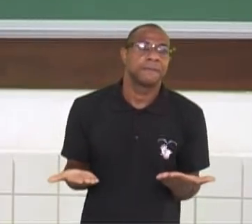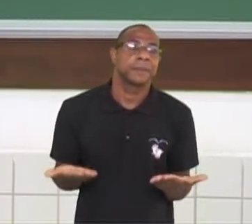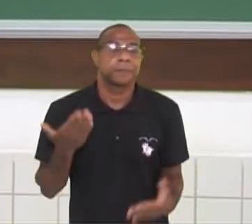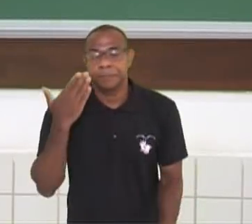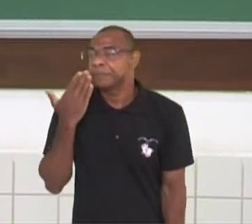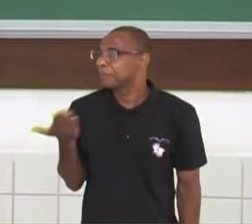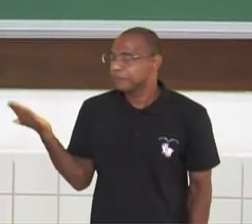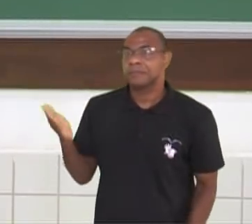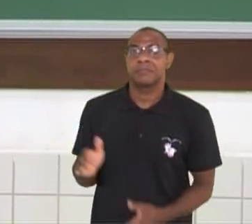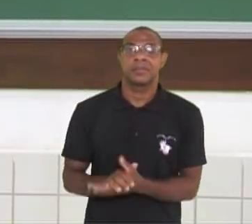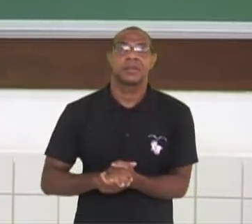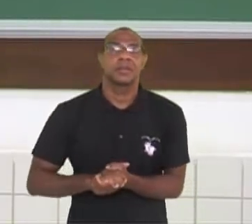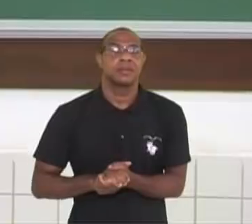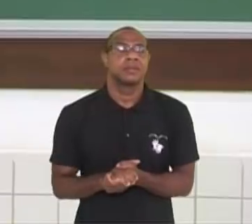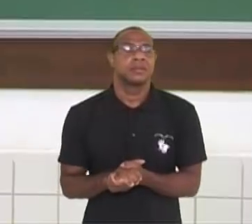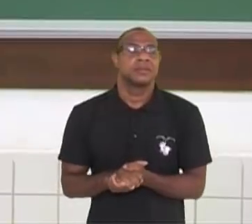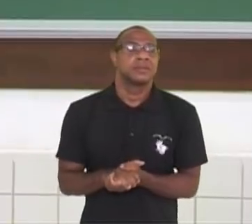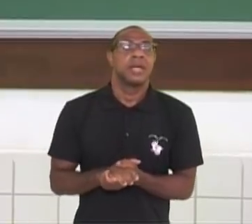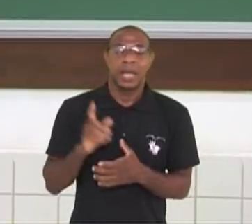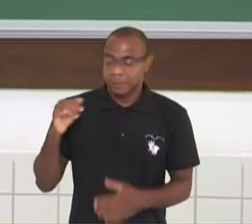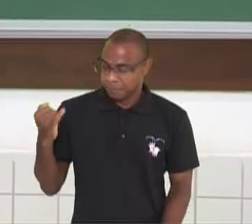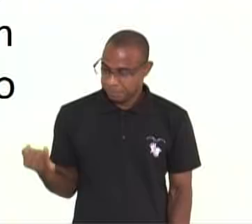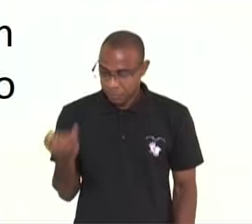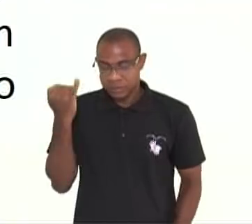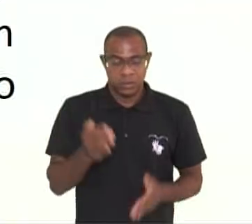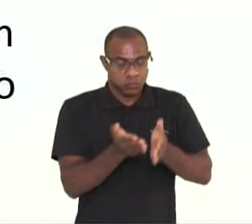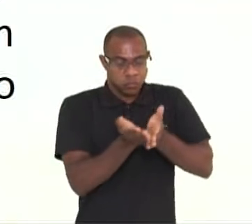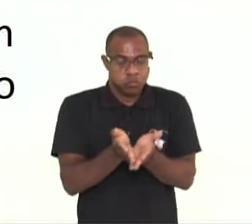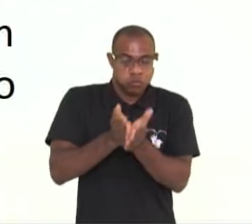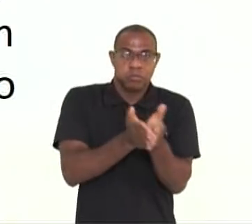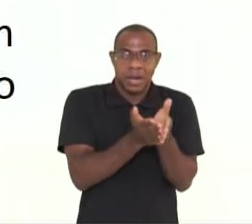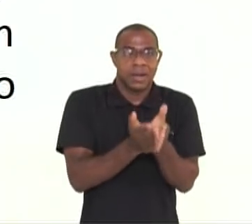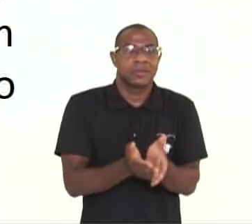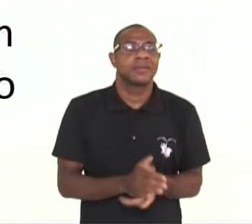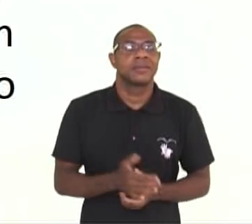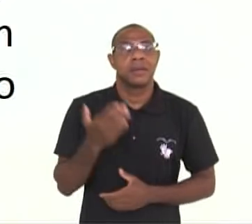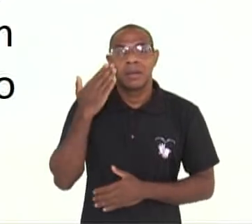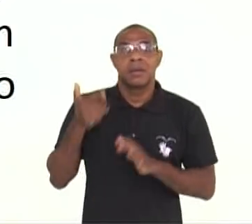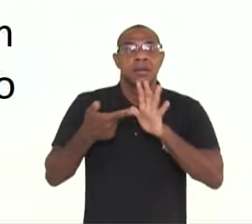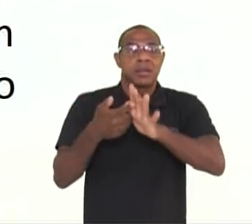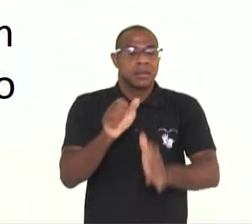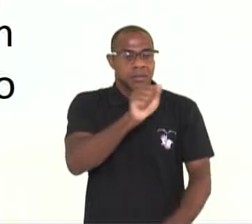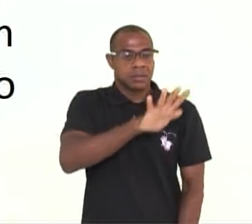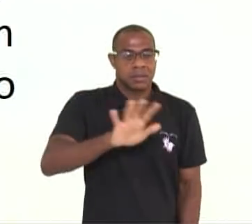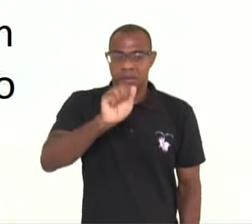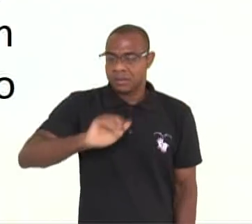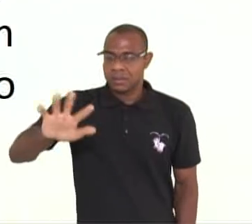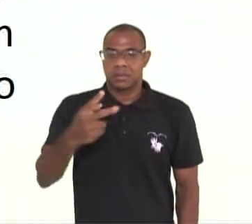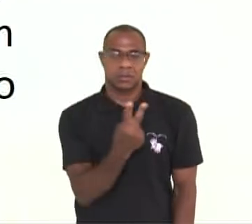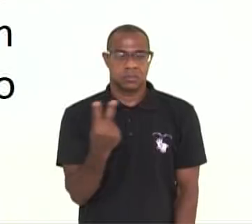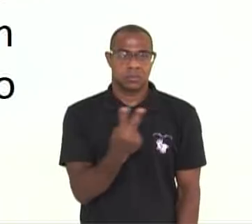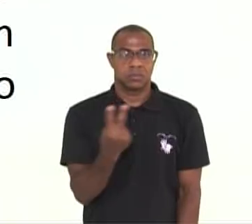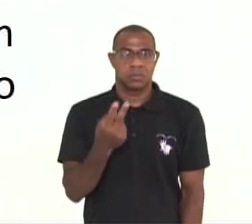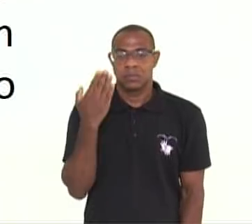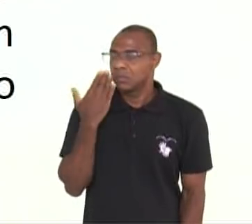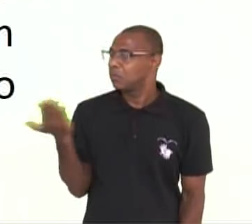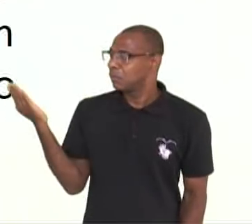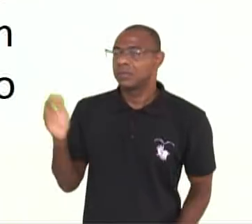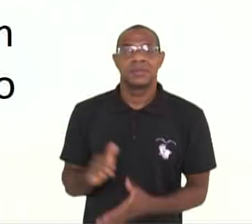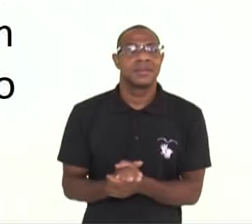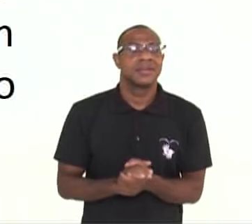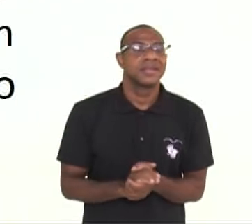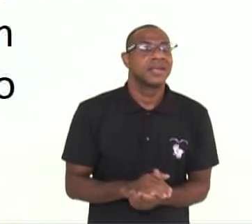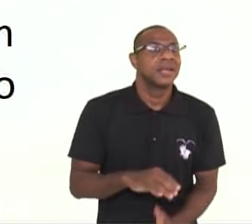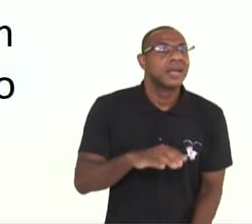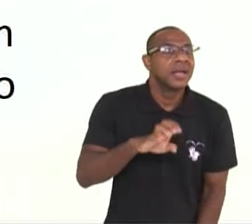vapor, super importantes. Aqui, ó, eu trouxe para você duas imagens disso para a gente falar um pouquinho. Aqui é a Spinning